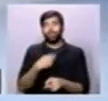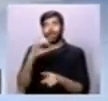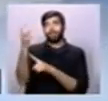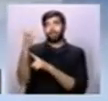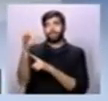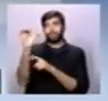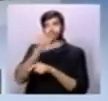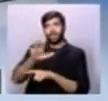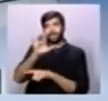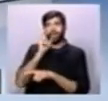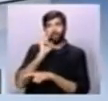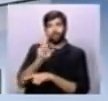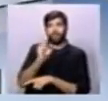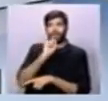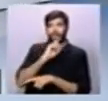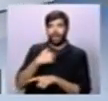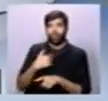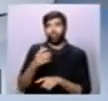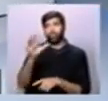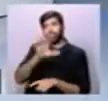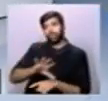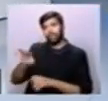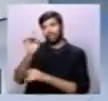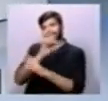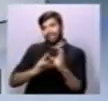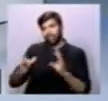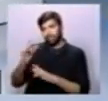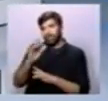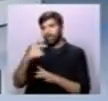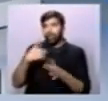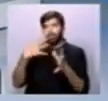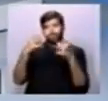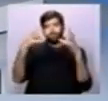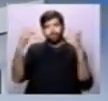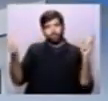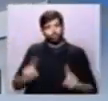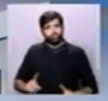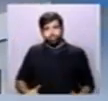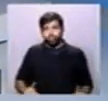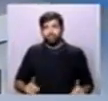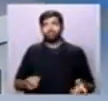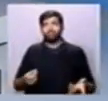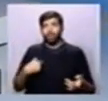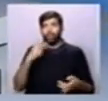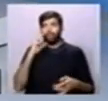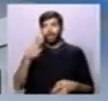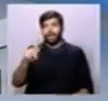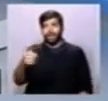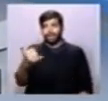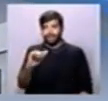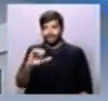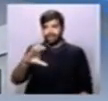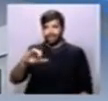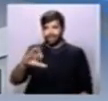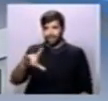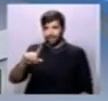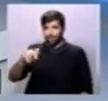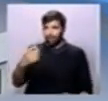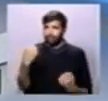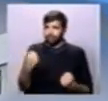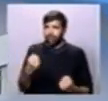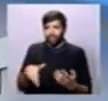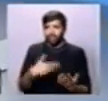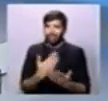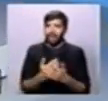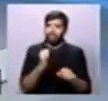satélite que sobre o continente europeu não há nebulosidade. Encontramos aqui um anticiclone bastante intenso que faz bloqueio